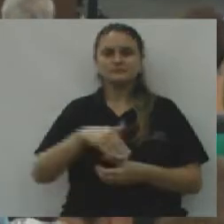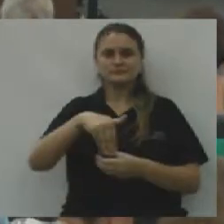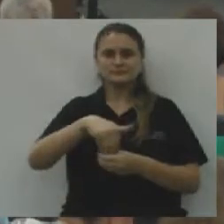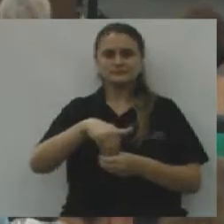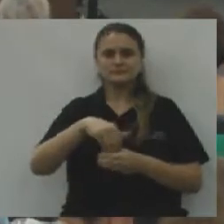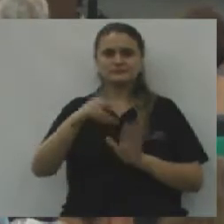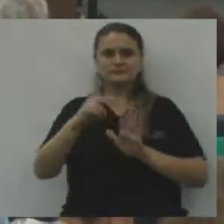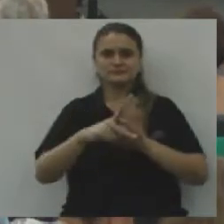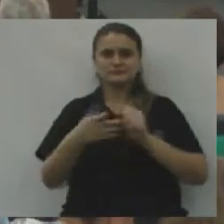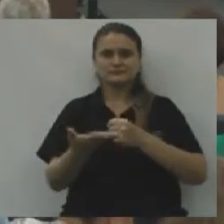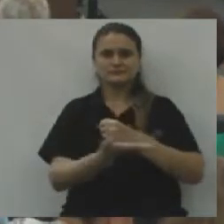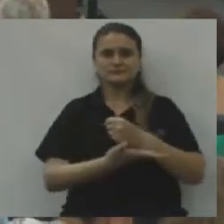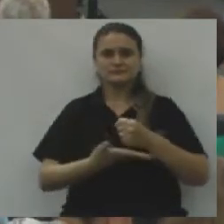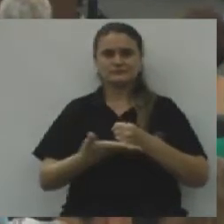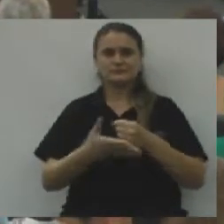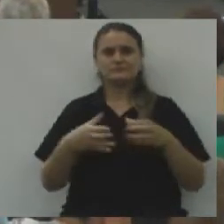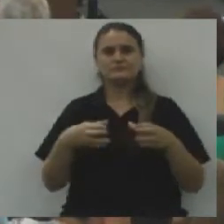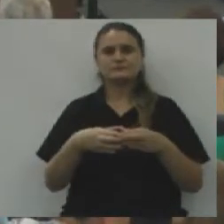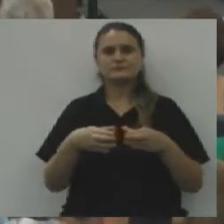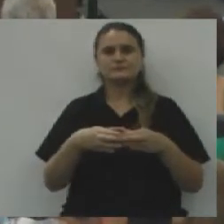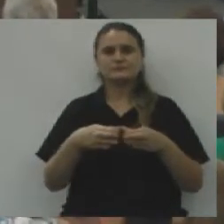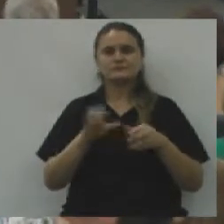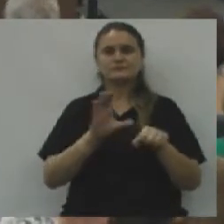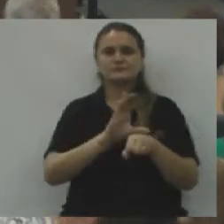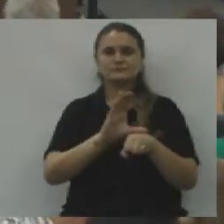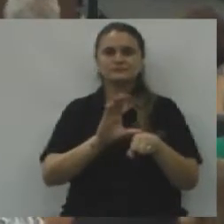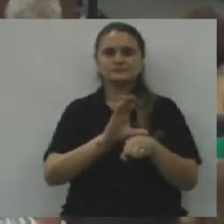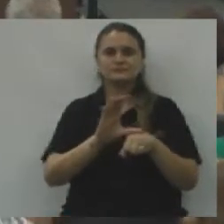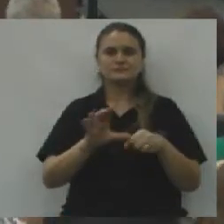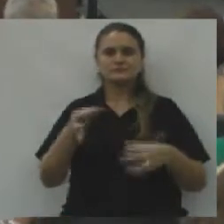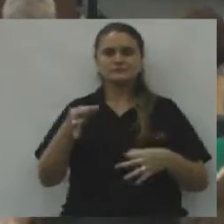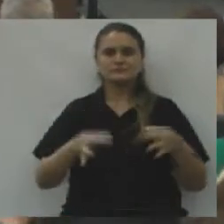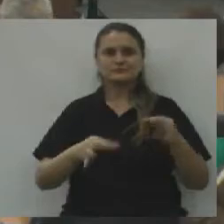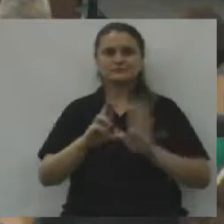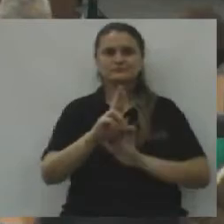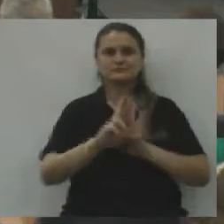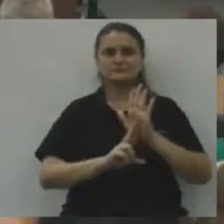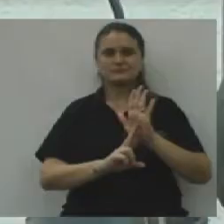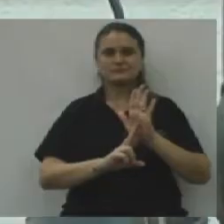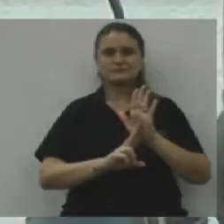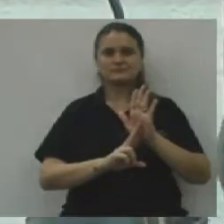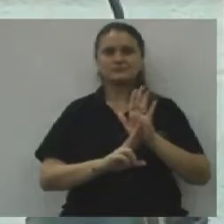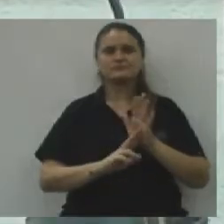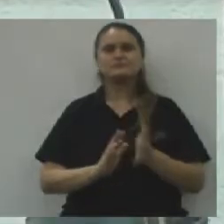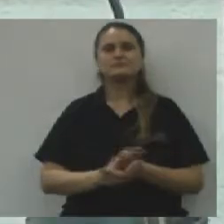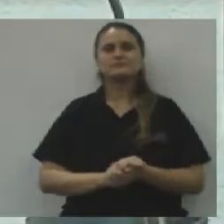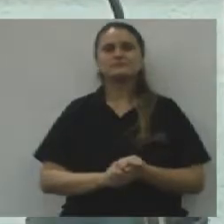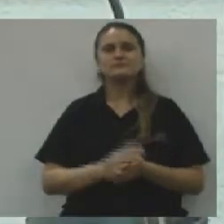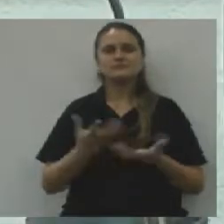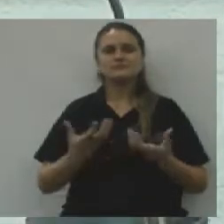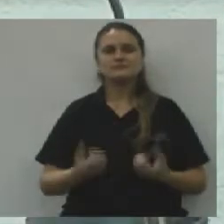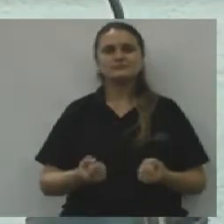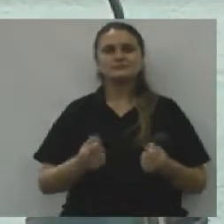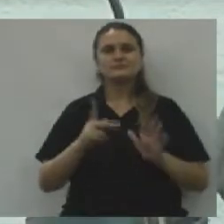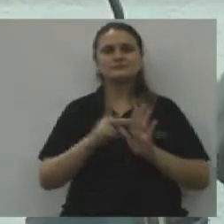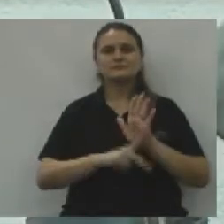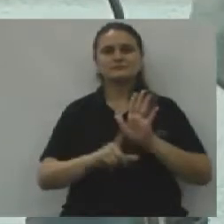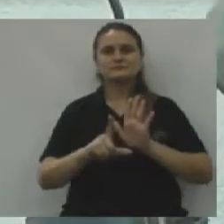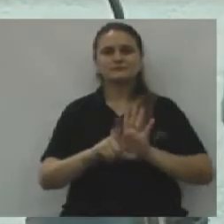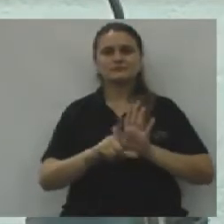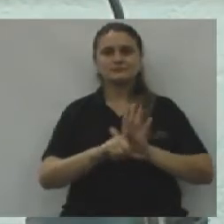Votação do parecer fundamentado da Comissão de Constituição, Justiça e Redação Final. Favorável ao projeto de